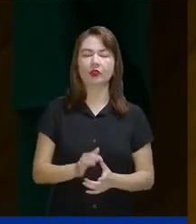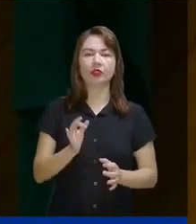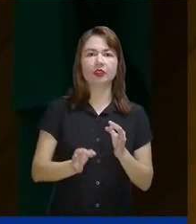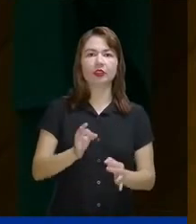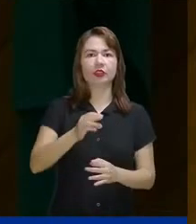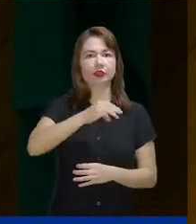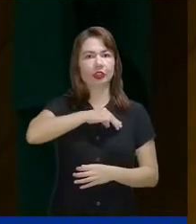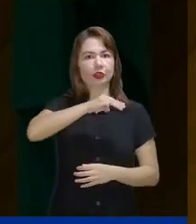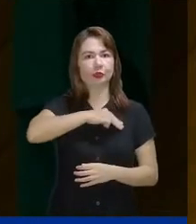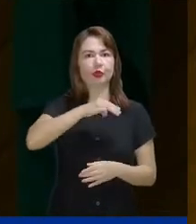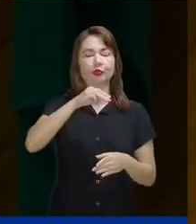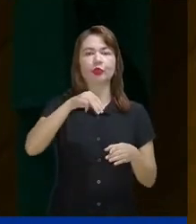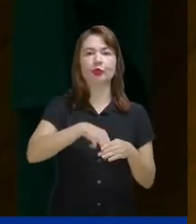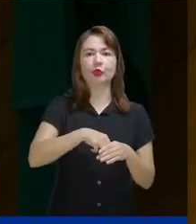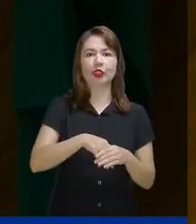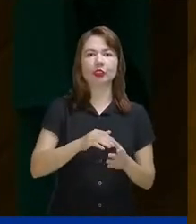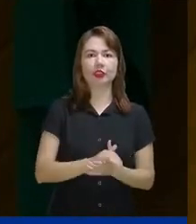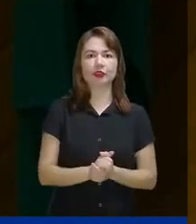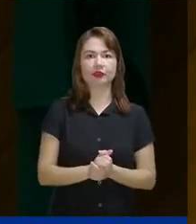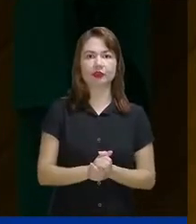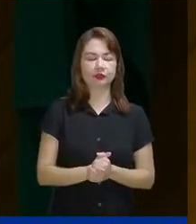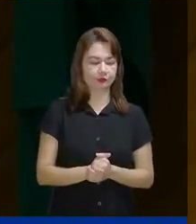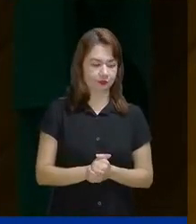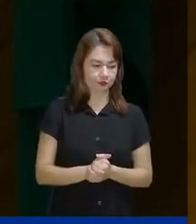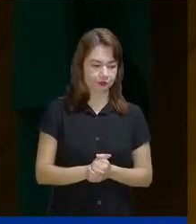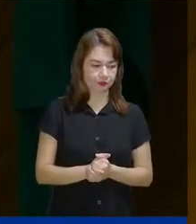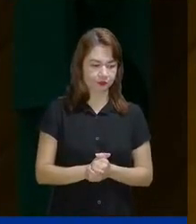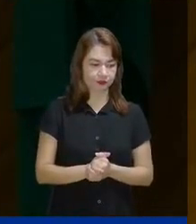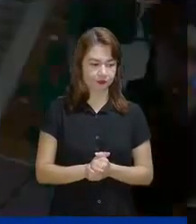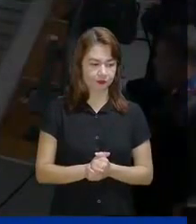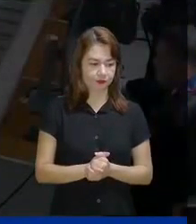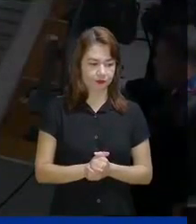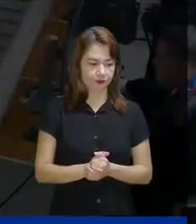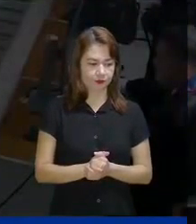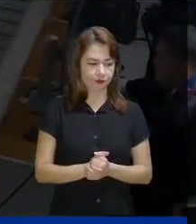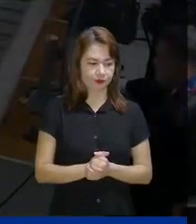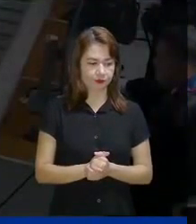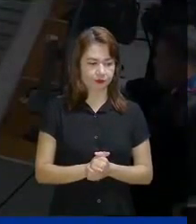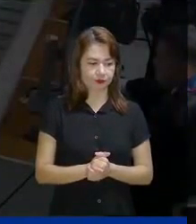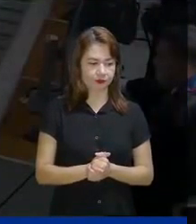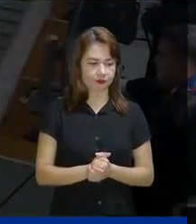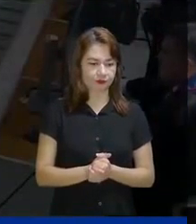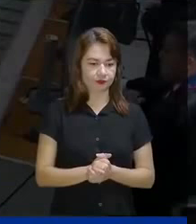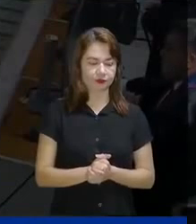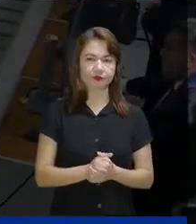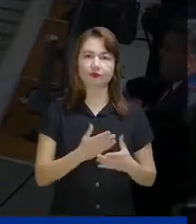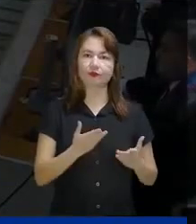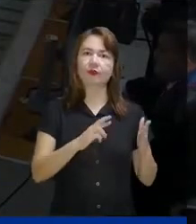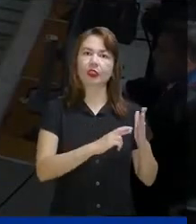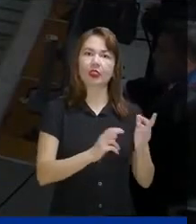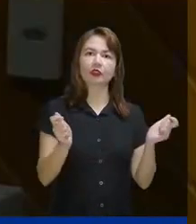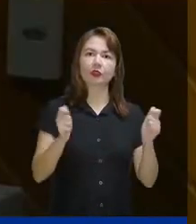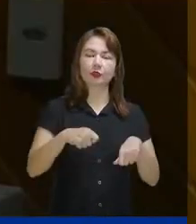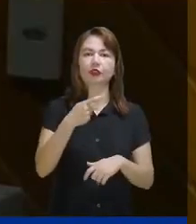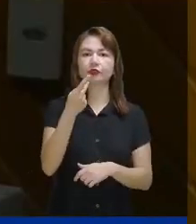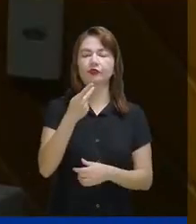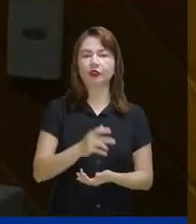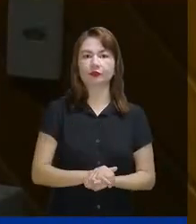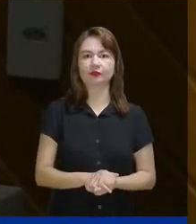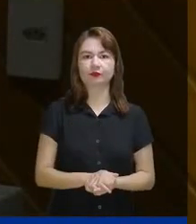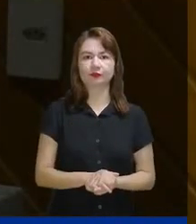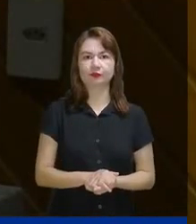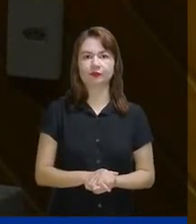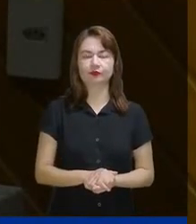o Ministério Público Eleitoral apenas reitera os termos do parecer já juntado aos autos. Relator, com a palavra. Obrigado, senhor